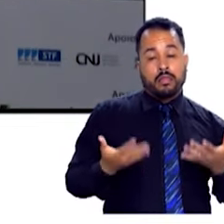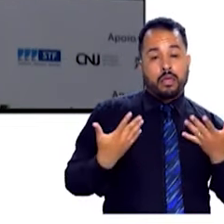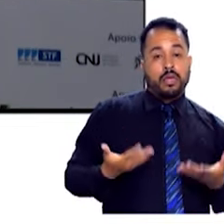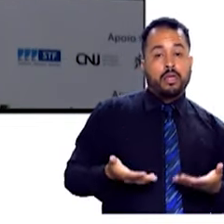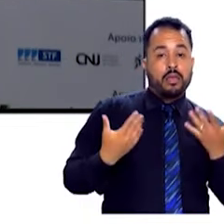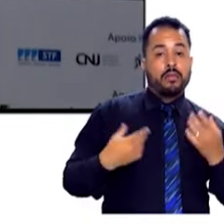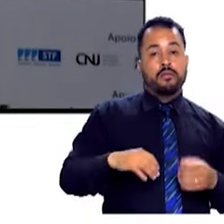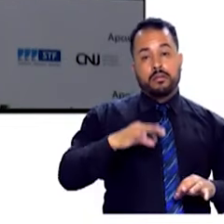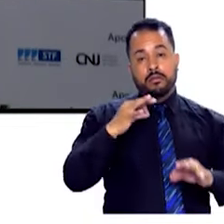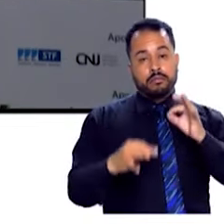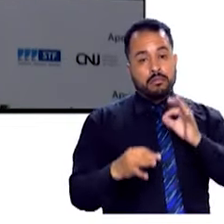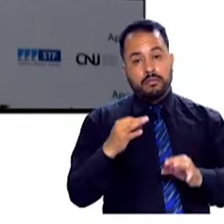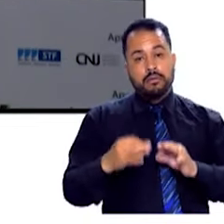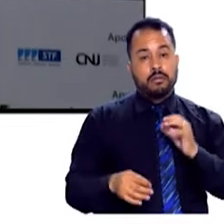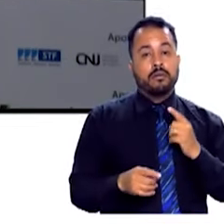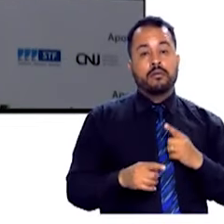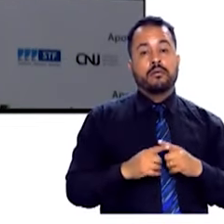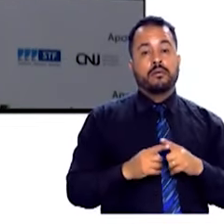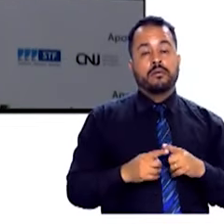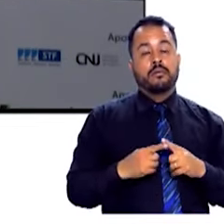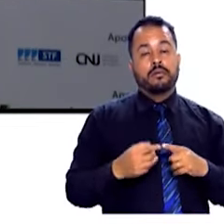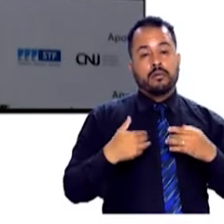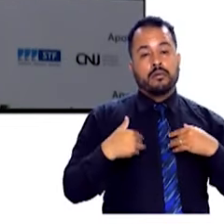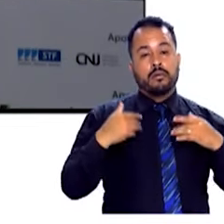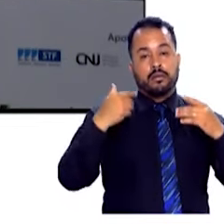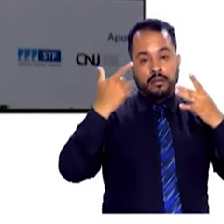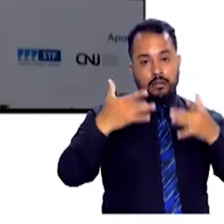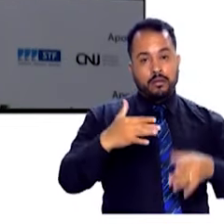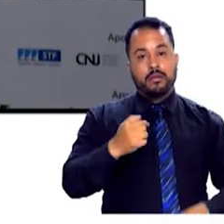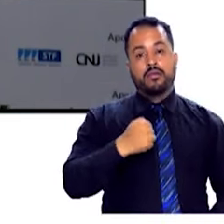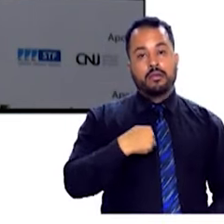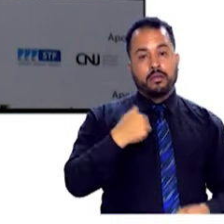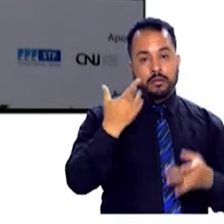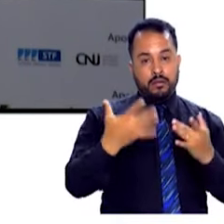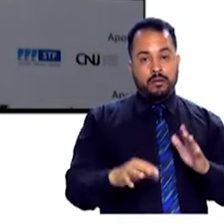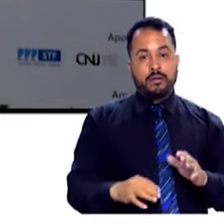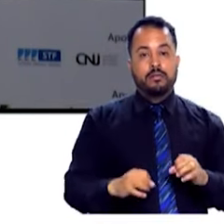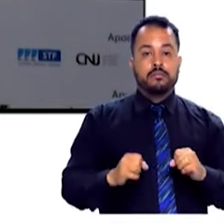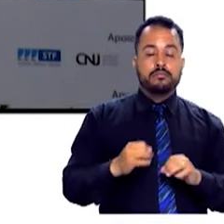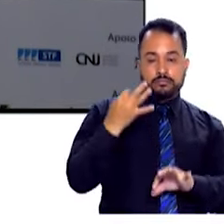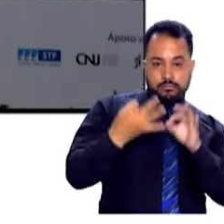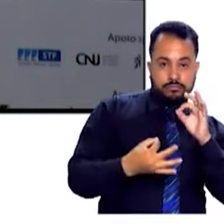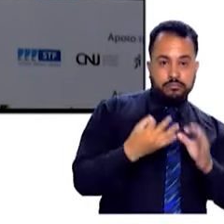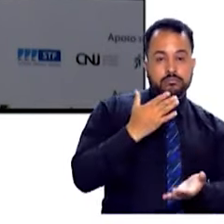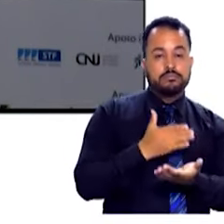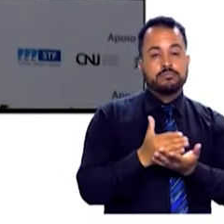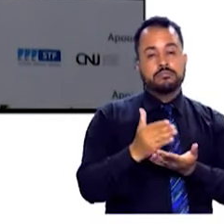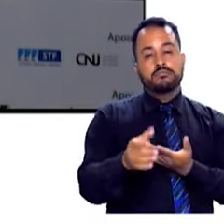e a certa altura eu quando o julgamento ia começar